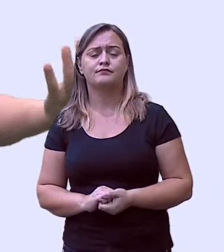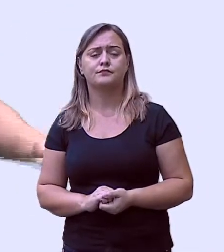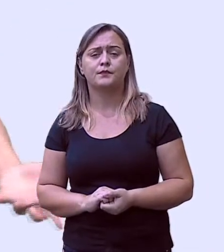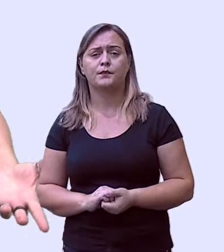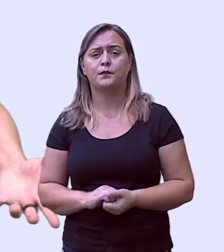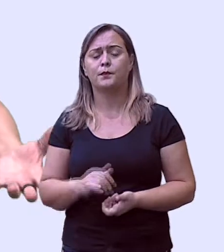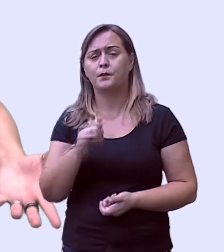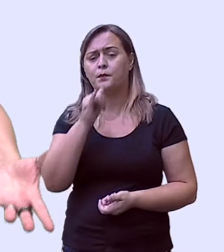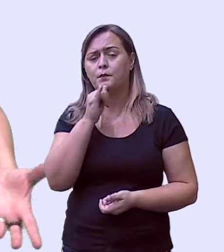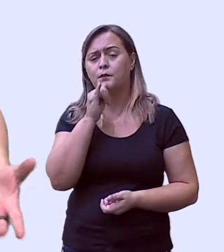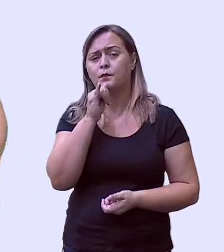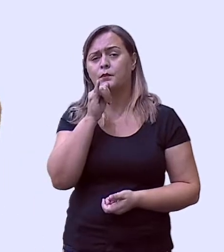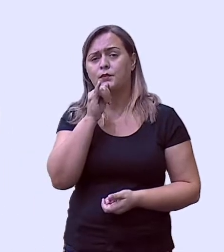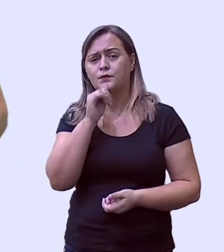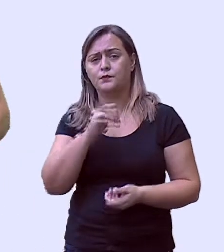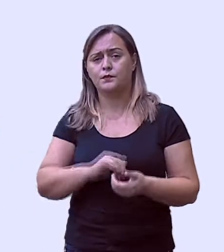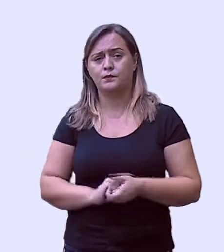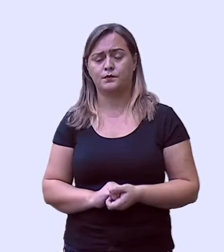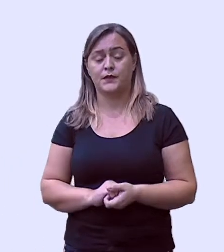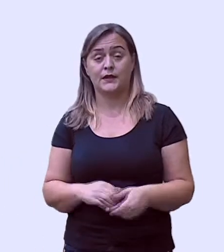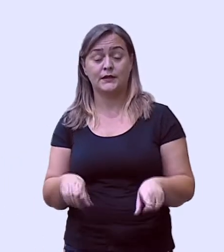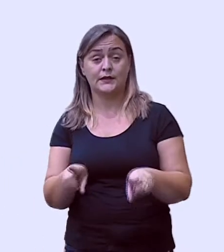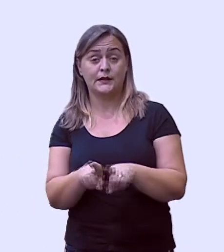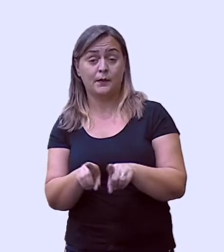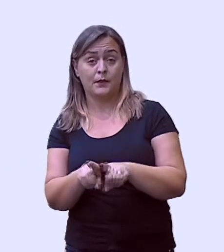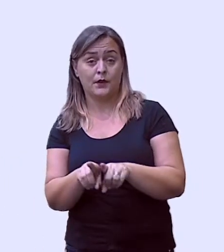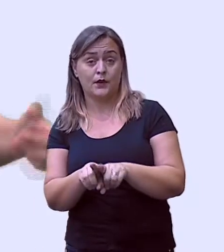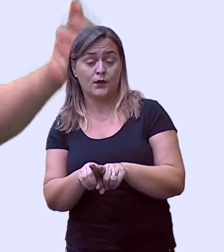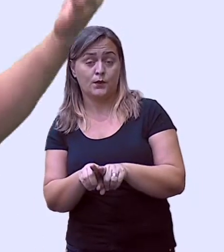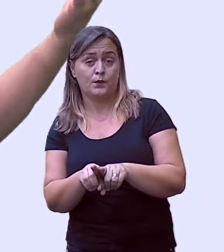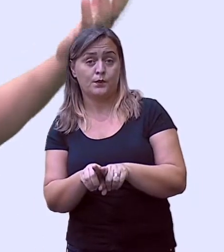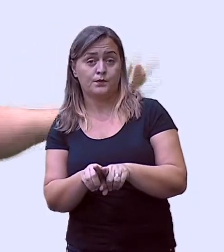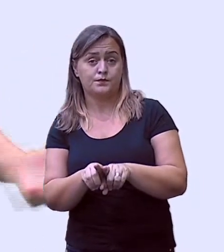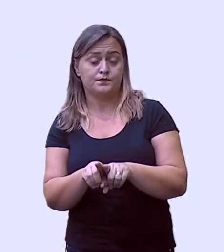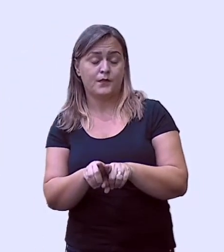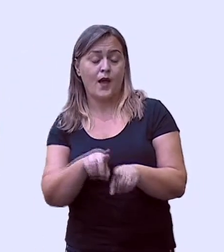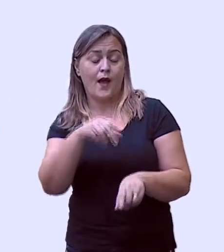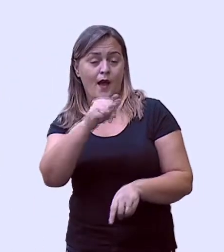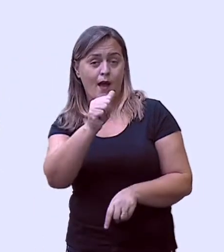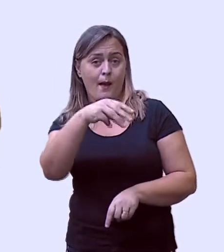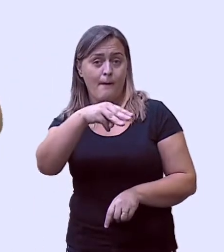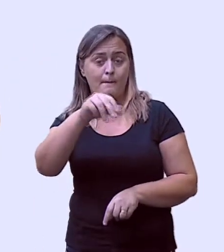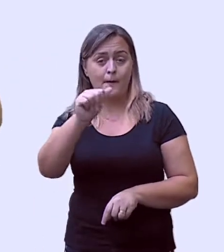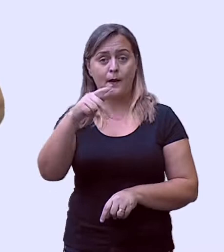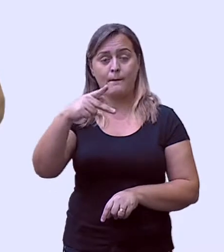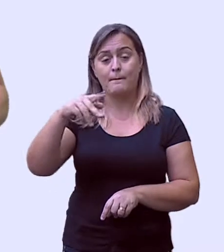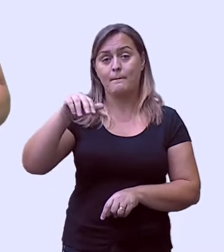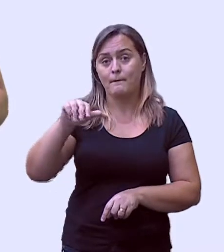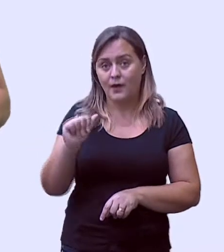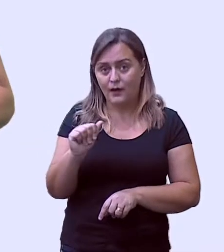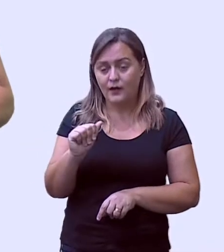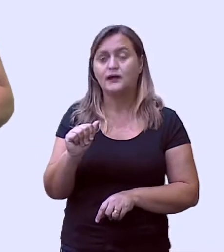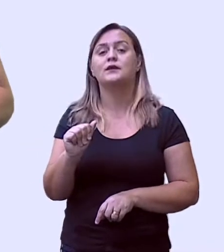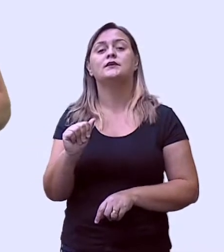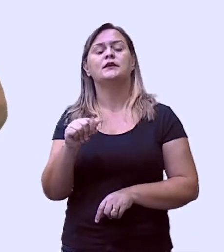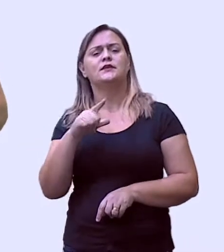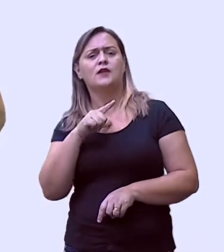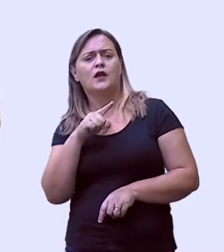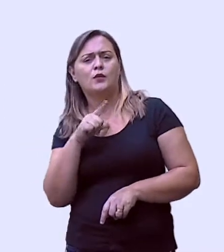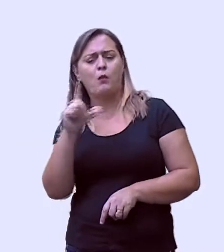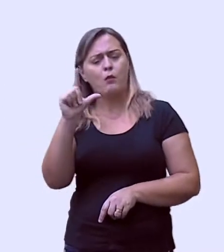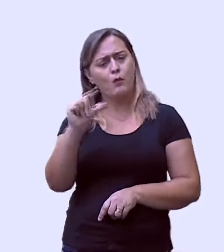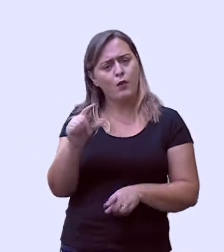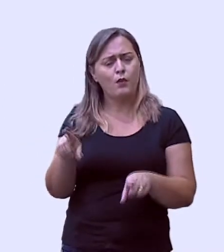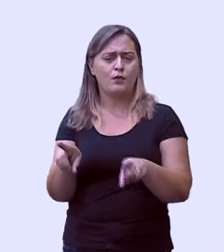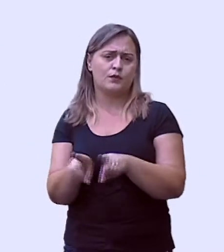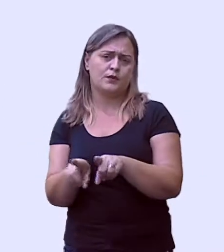como no Amapá, no Amazonas e em Roraima. Aí tem uma estimativa